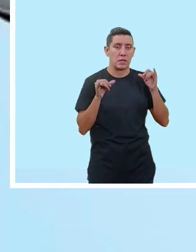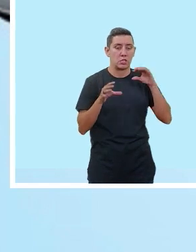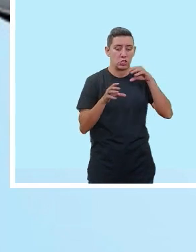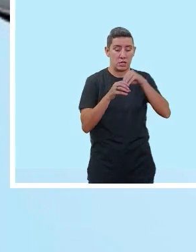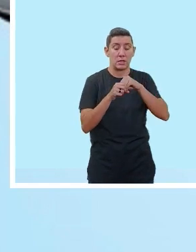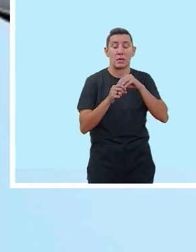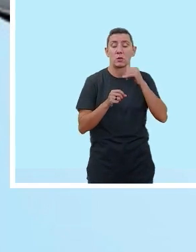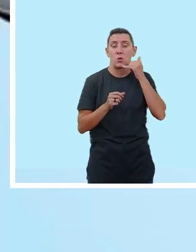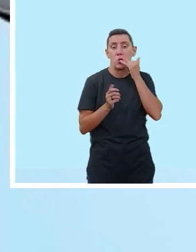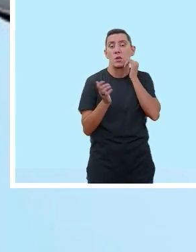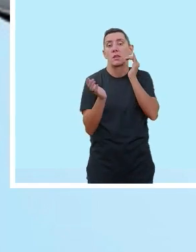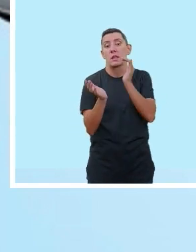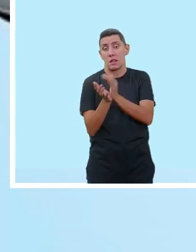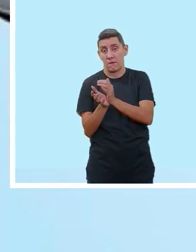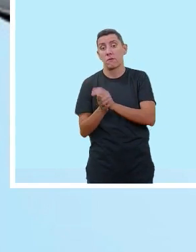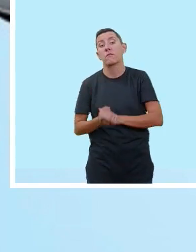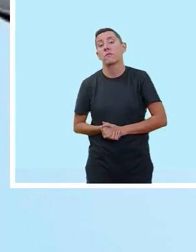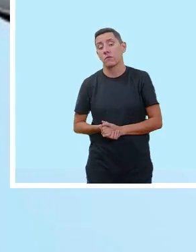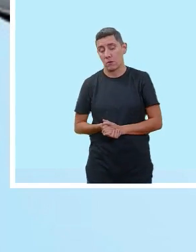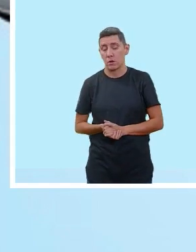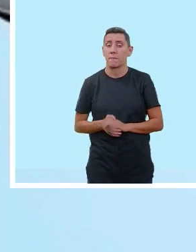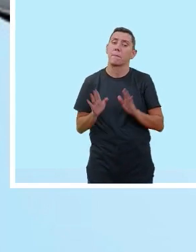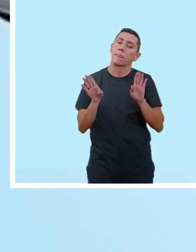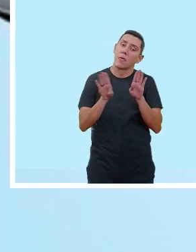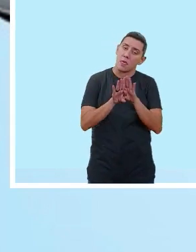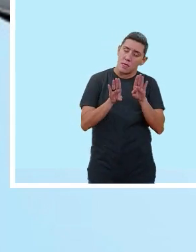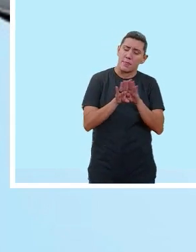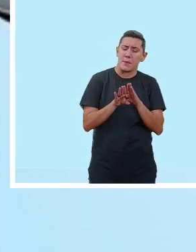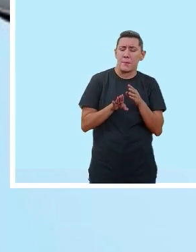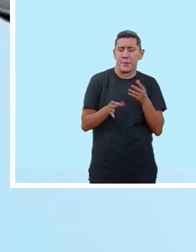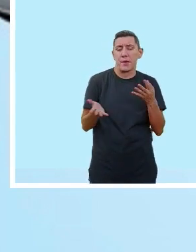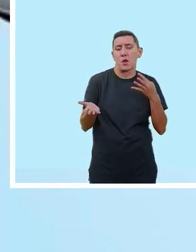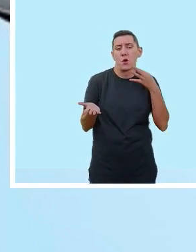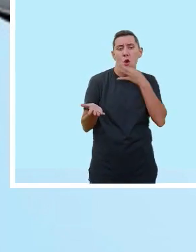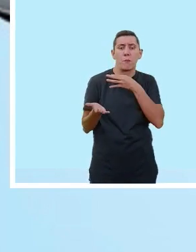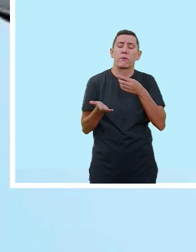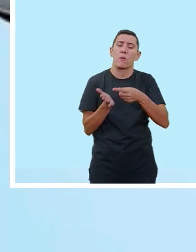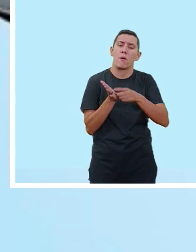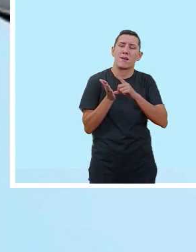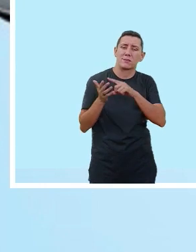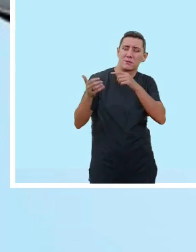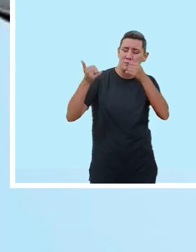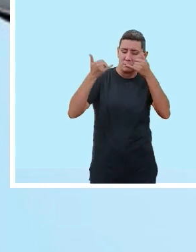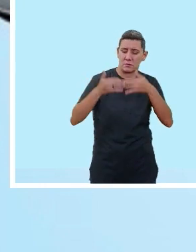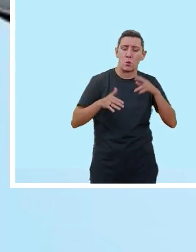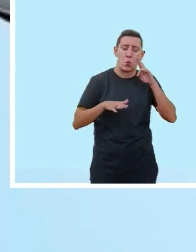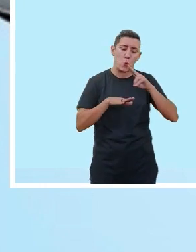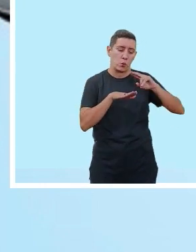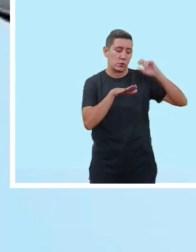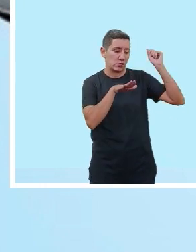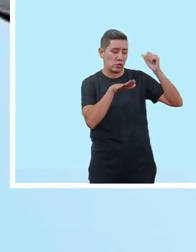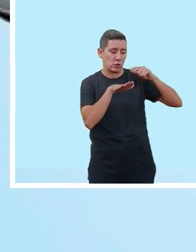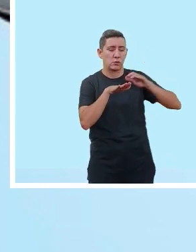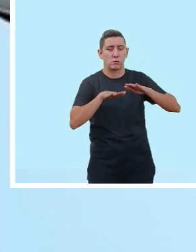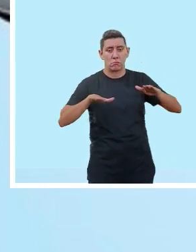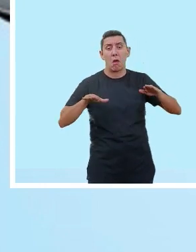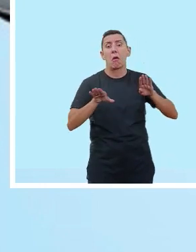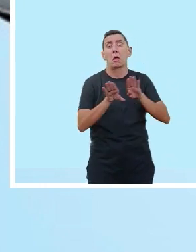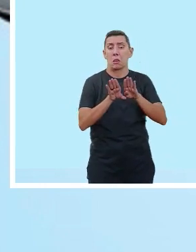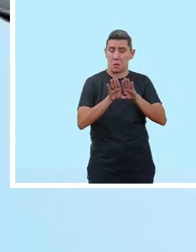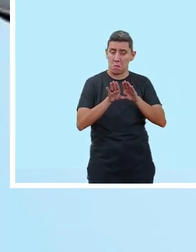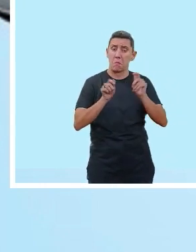operadoras. Além, obviamente, de, como eu comentei, além na parte de geração de energia solar propriamente dito, também é possível se